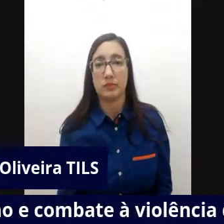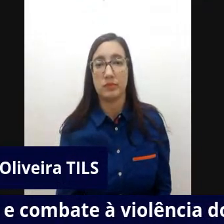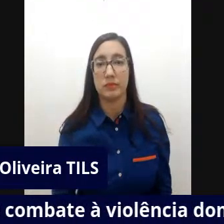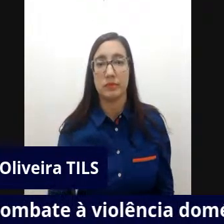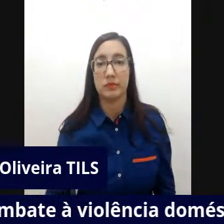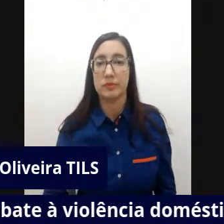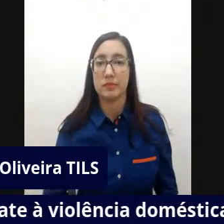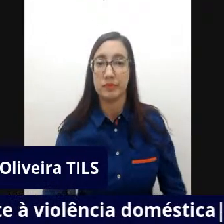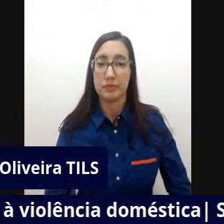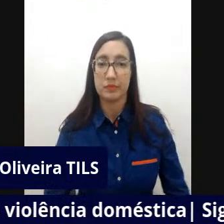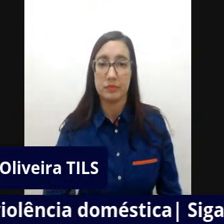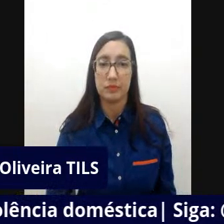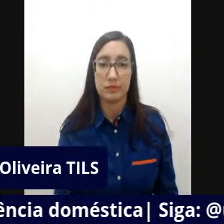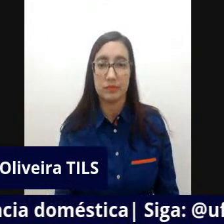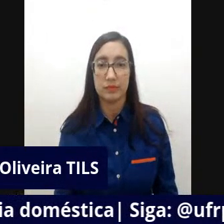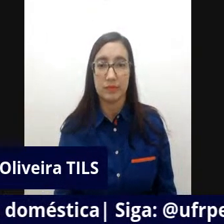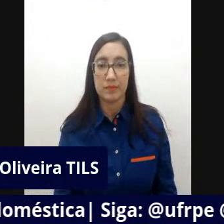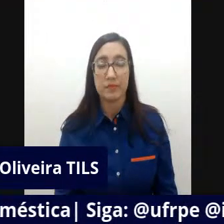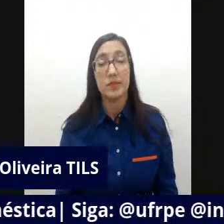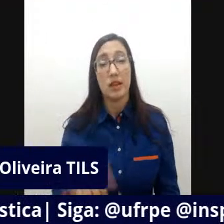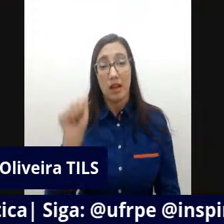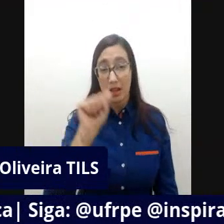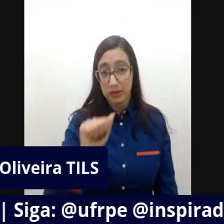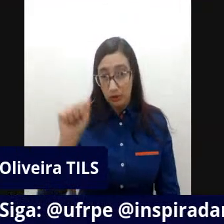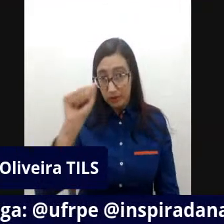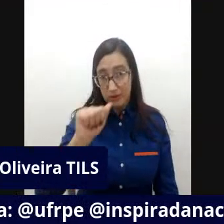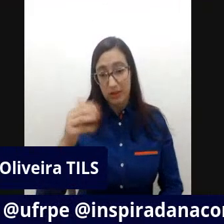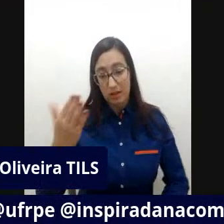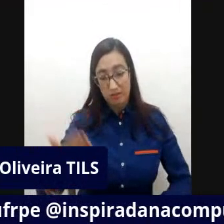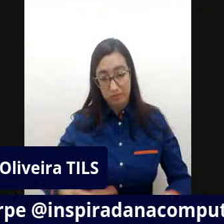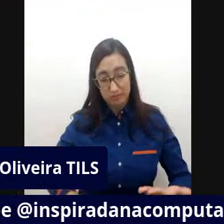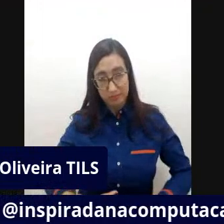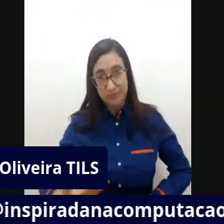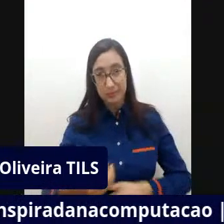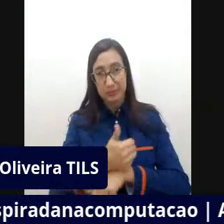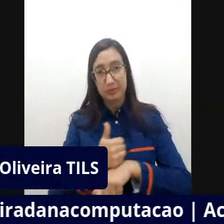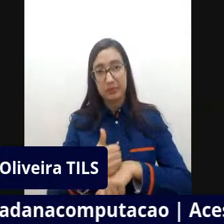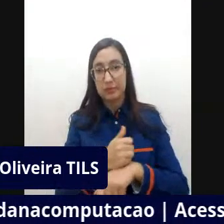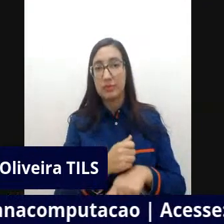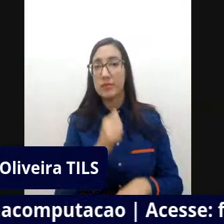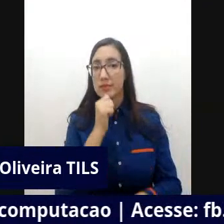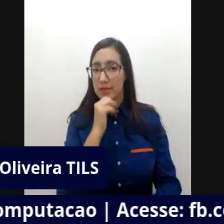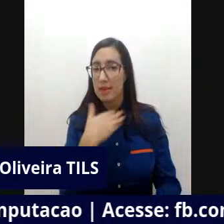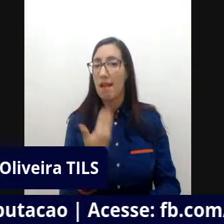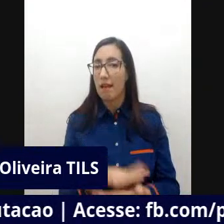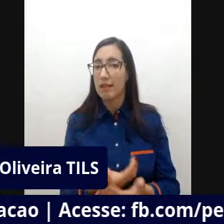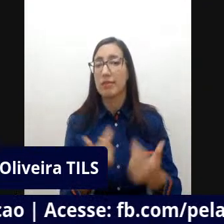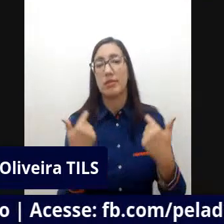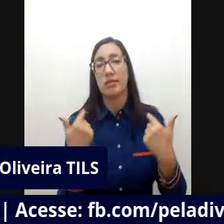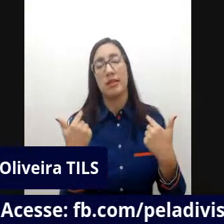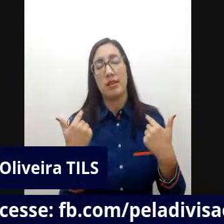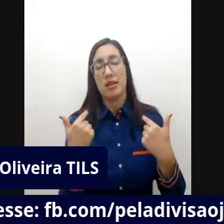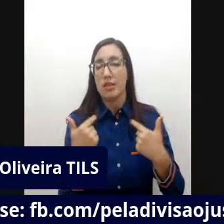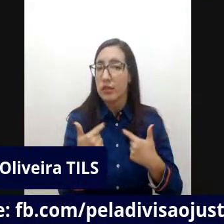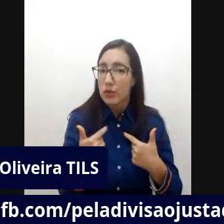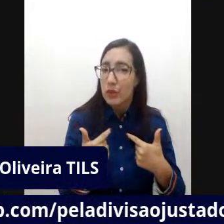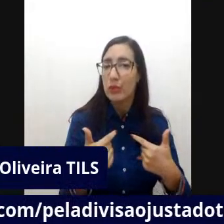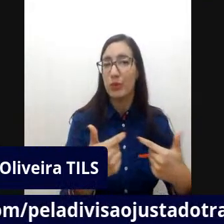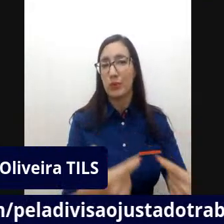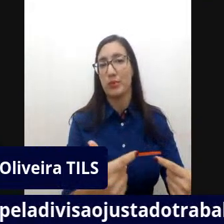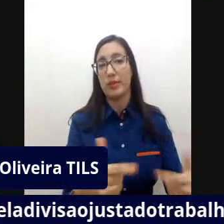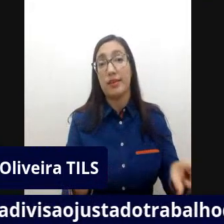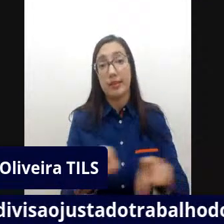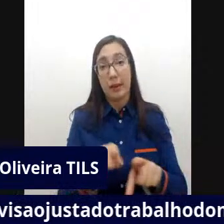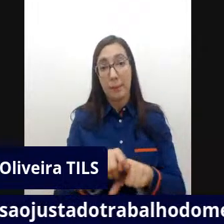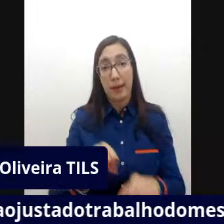e ainda luta por direitos. E o MEI, que é o microempreendedor individual para o trabalho doméstico, ele não